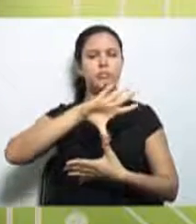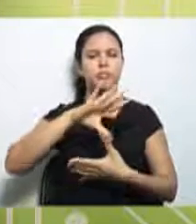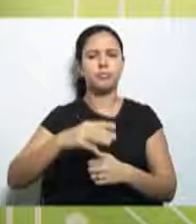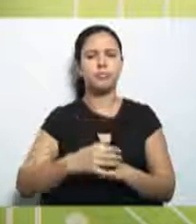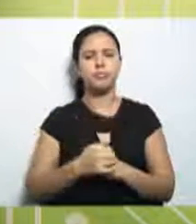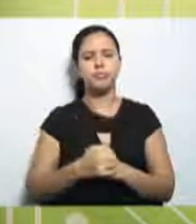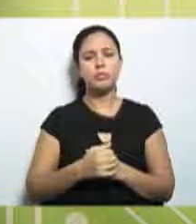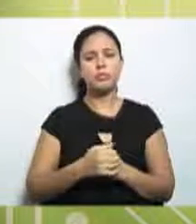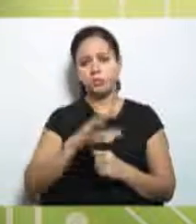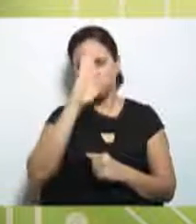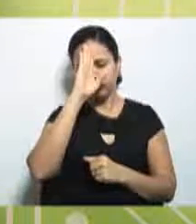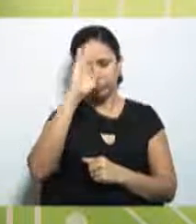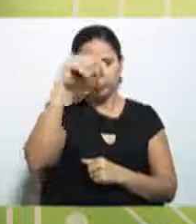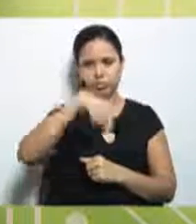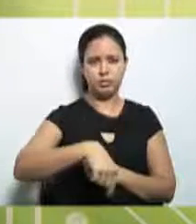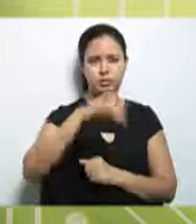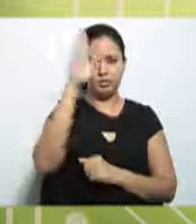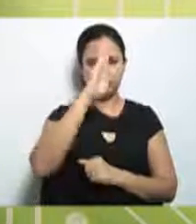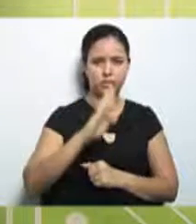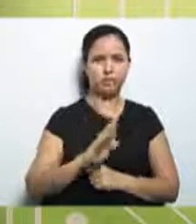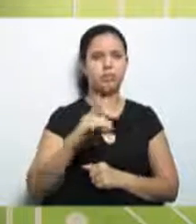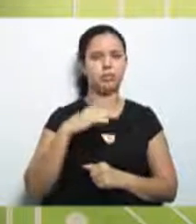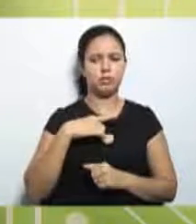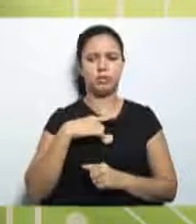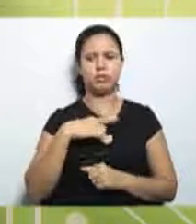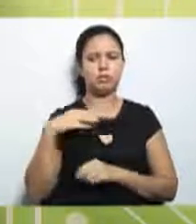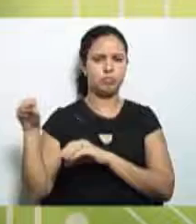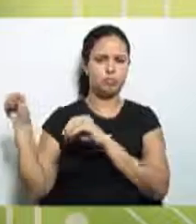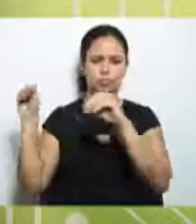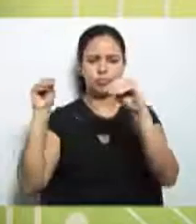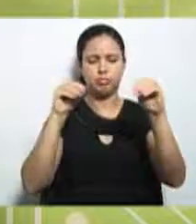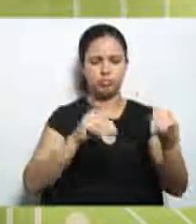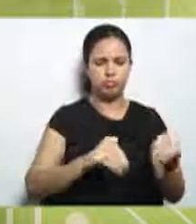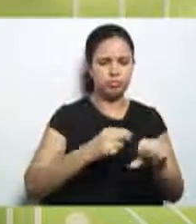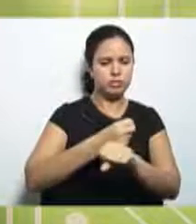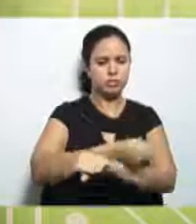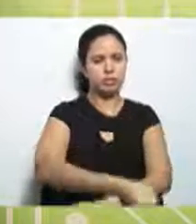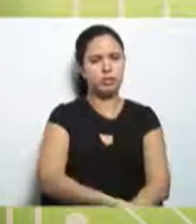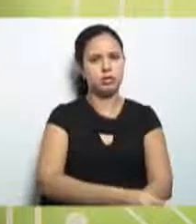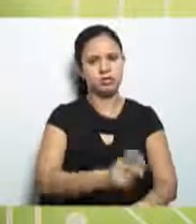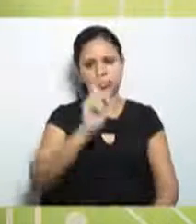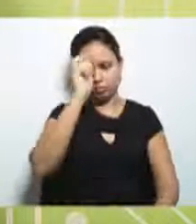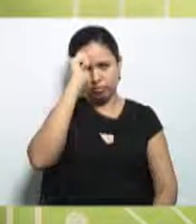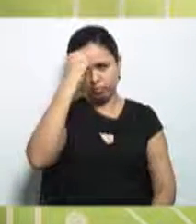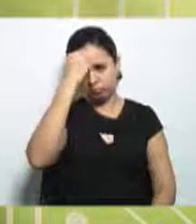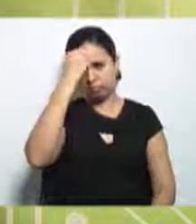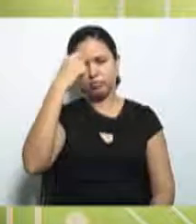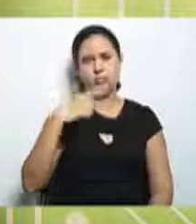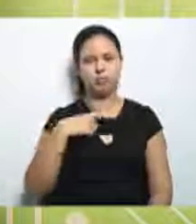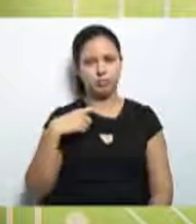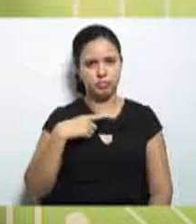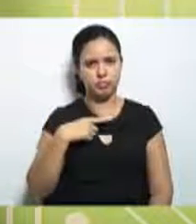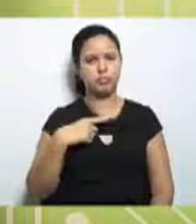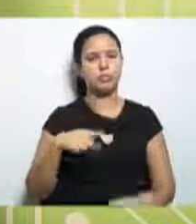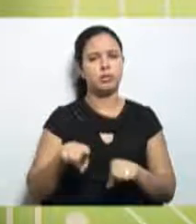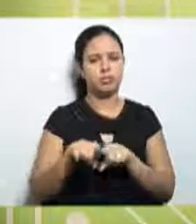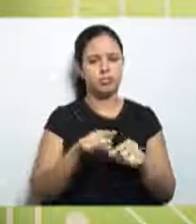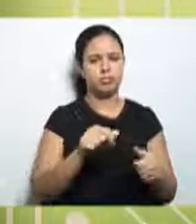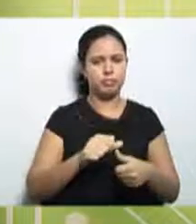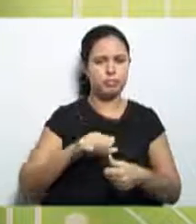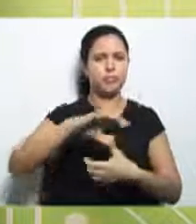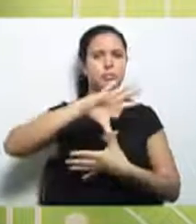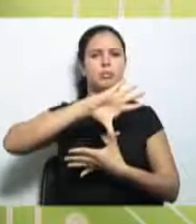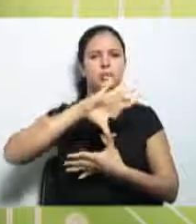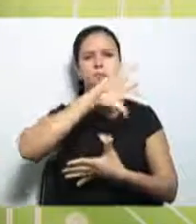principalmente o Brasil, recebeu muitos escravos africanos. A América como um todo recebeu muitos